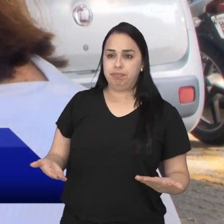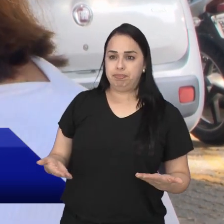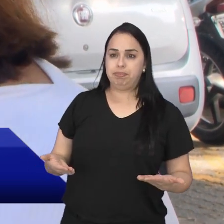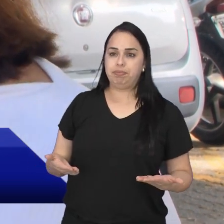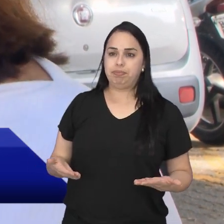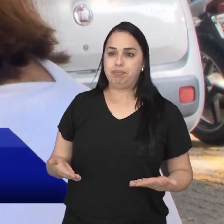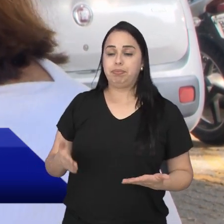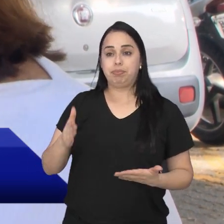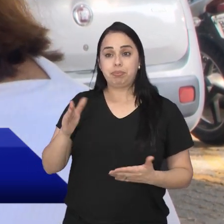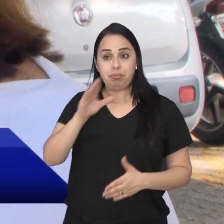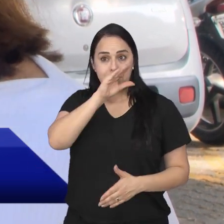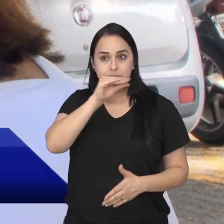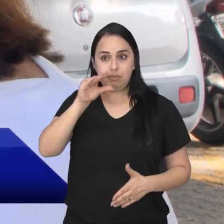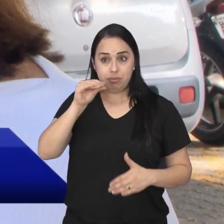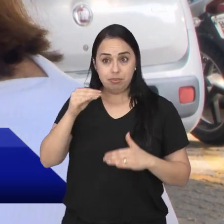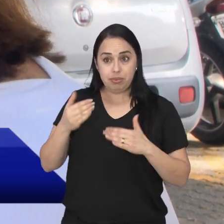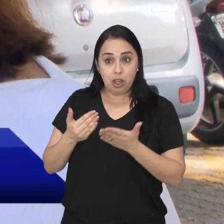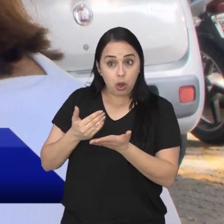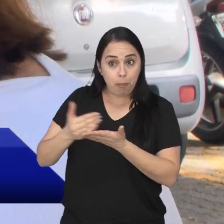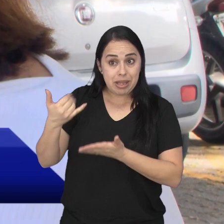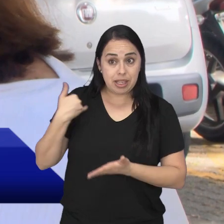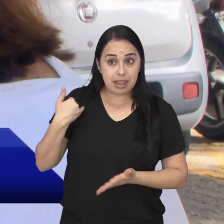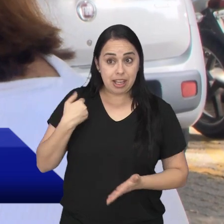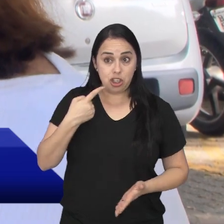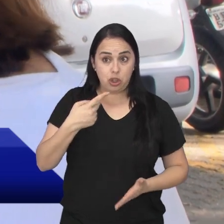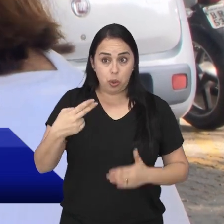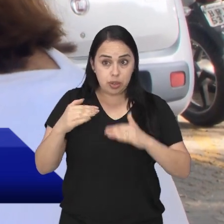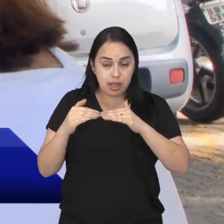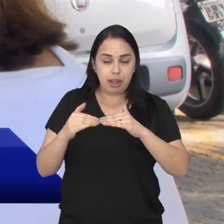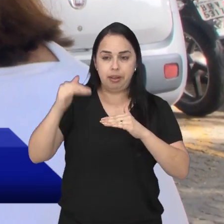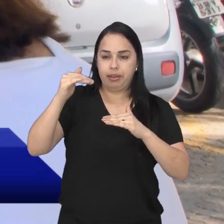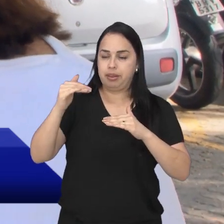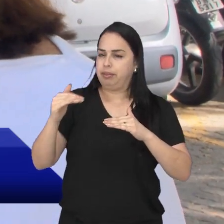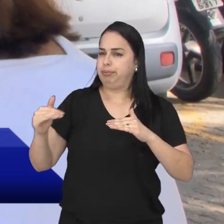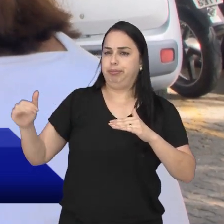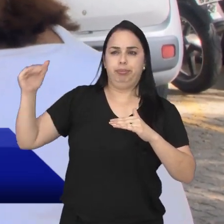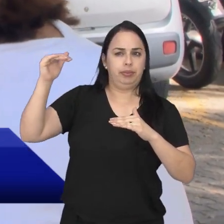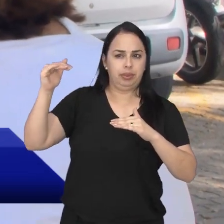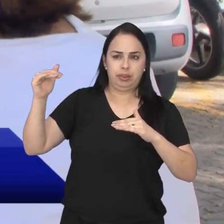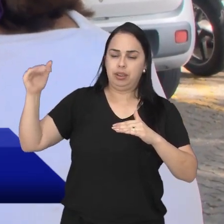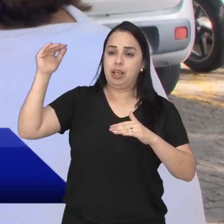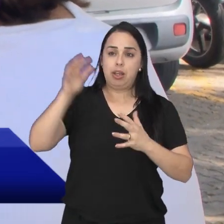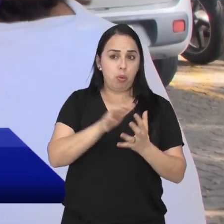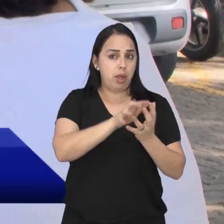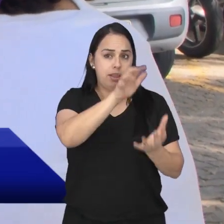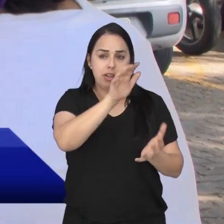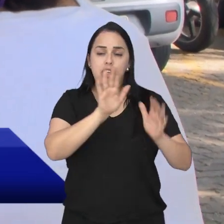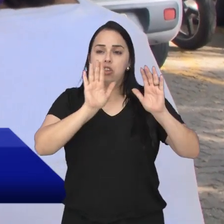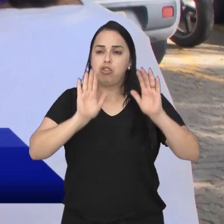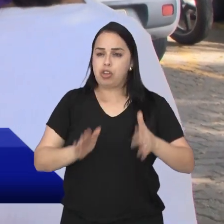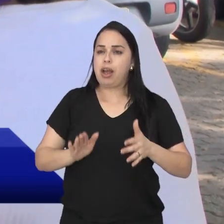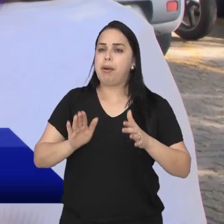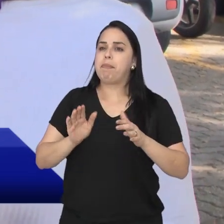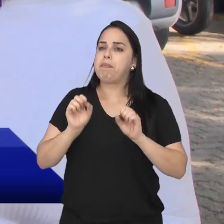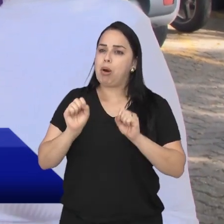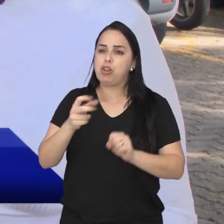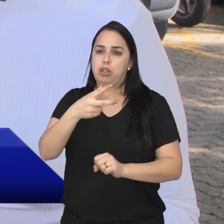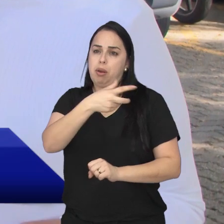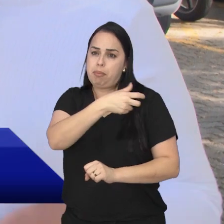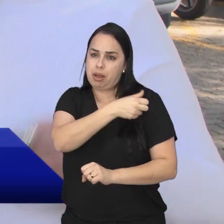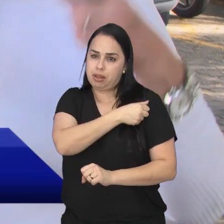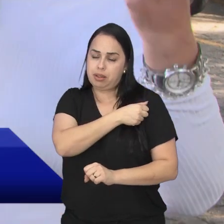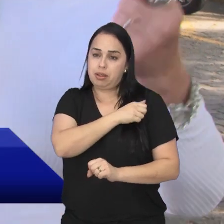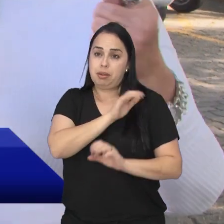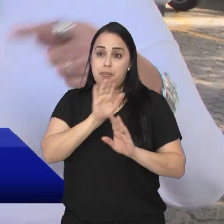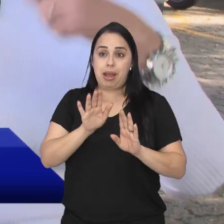então que adolescentes a partir de 12 anos ou mais então adultos adolescentes população idoso que já tá com indicação da